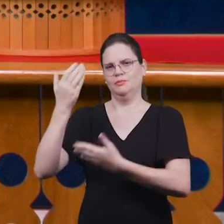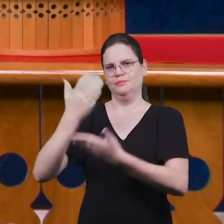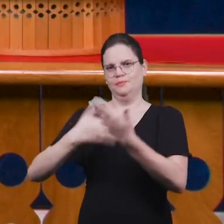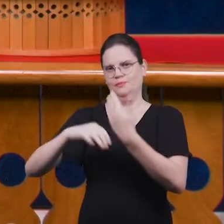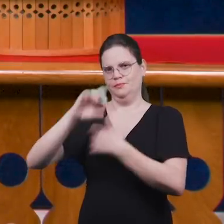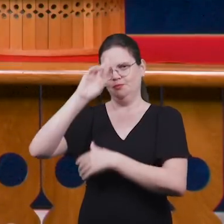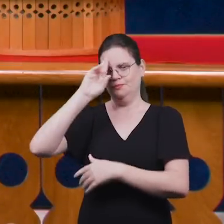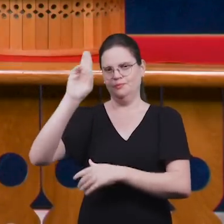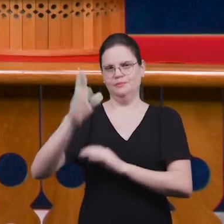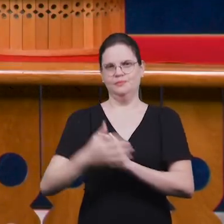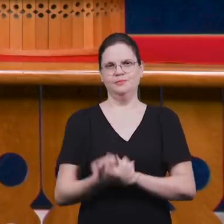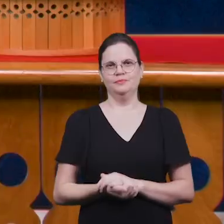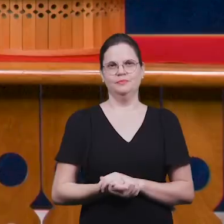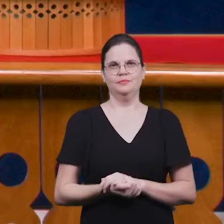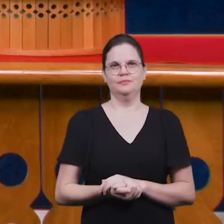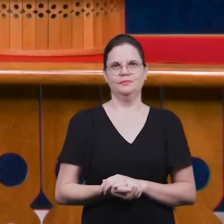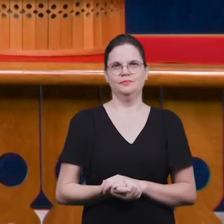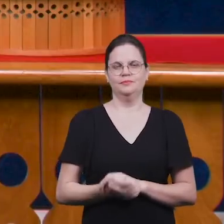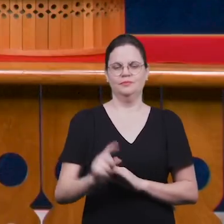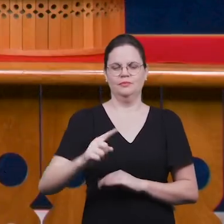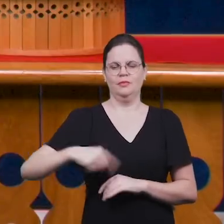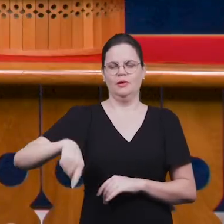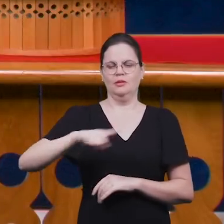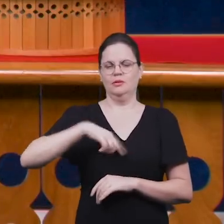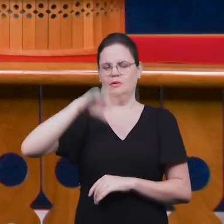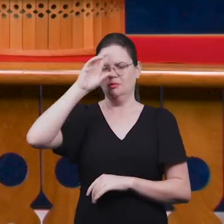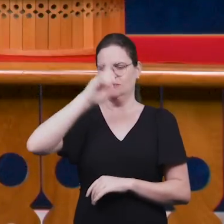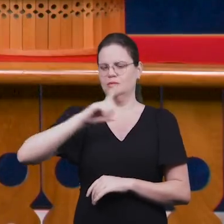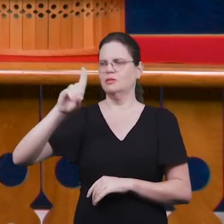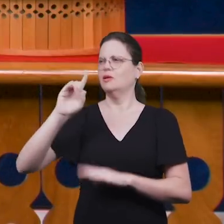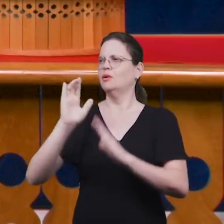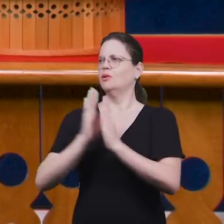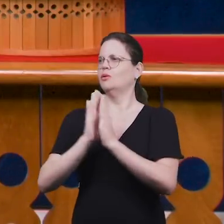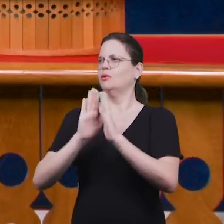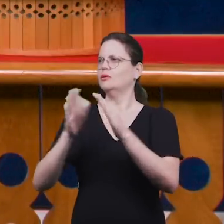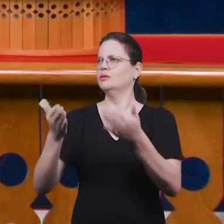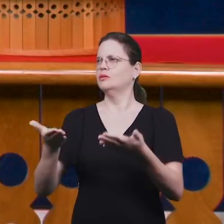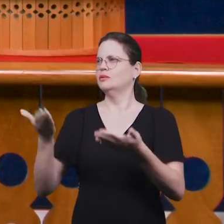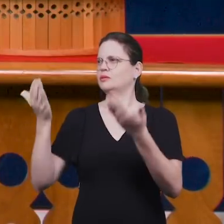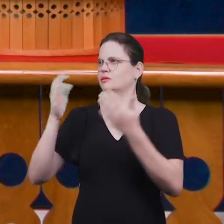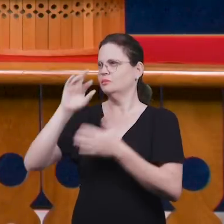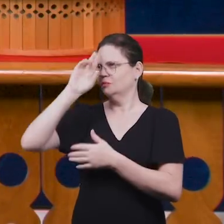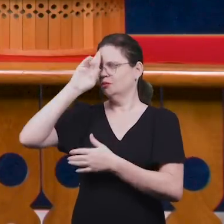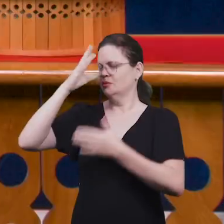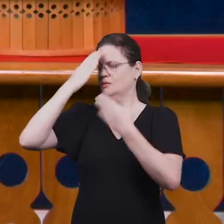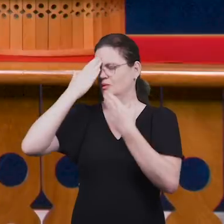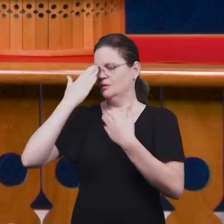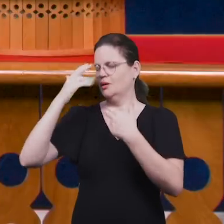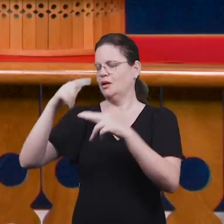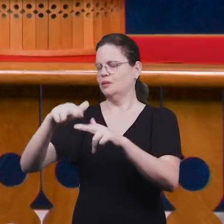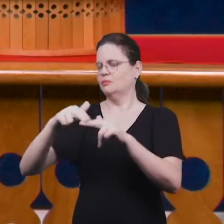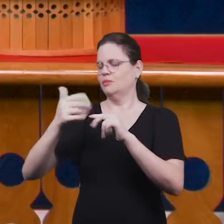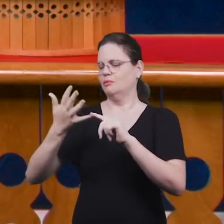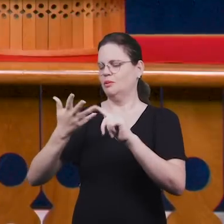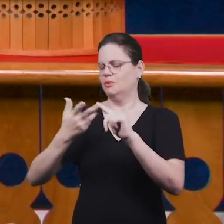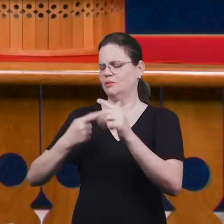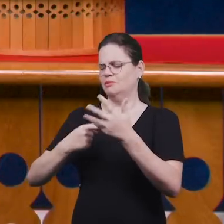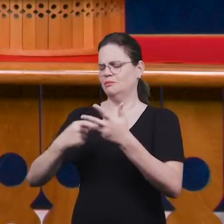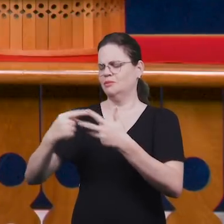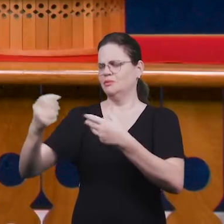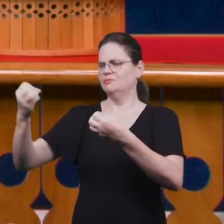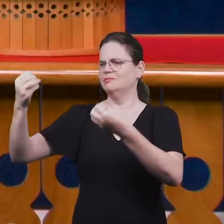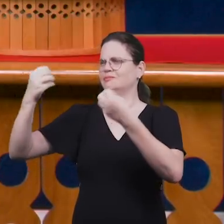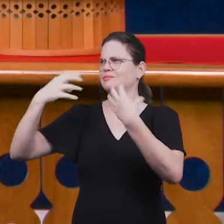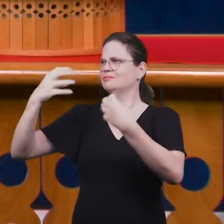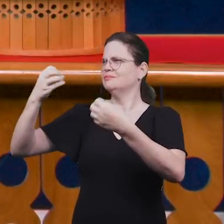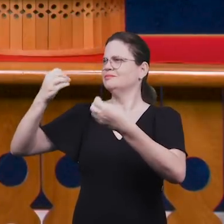culto na presença do Senhor. Nosso Deus, nós oramos a Ti, gratos por todo o ensino